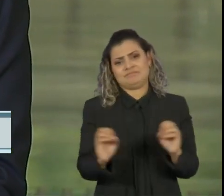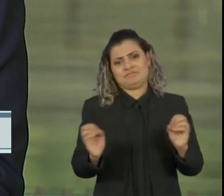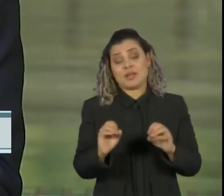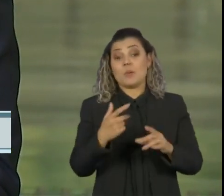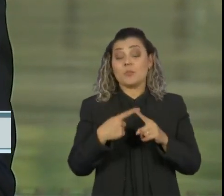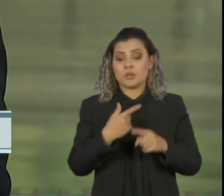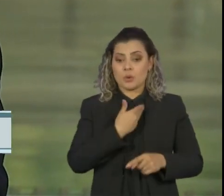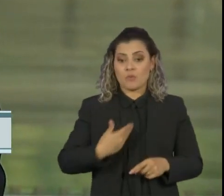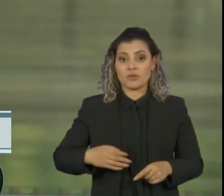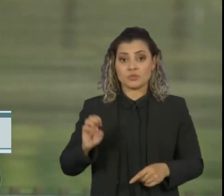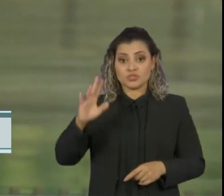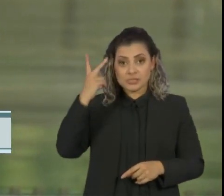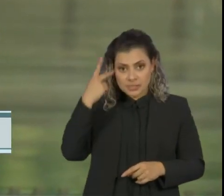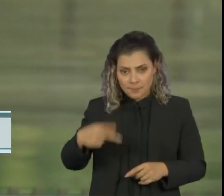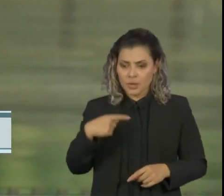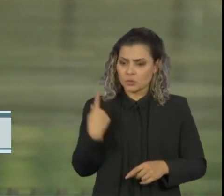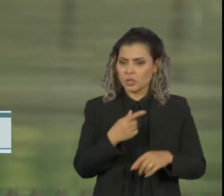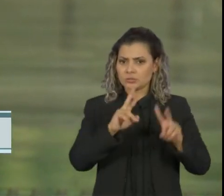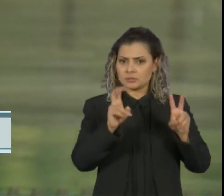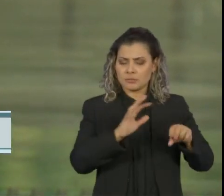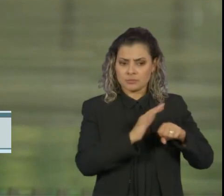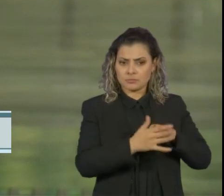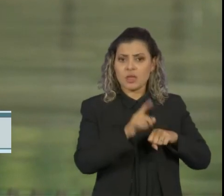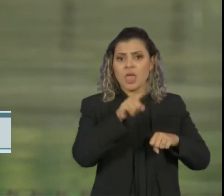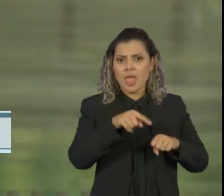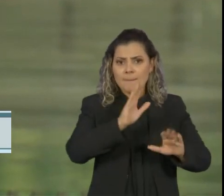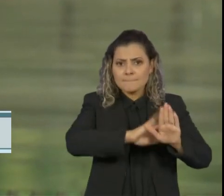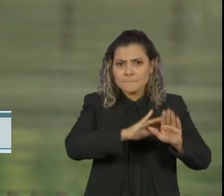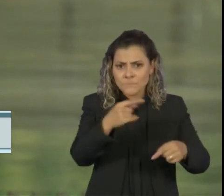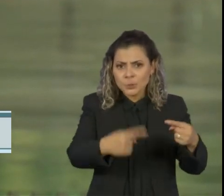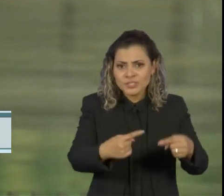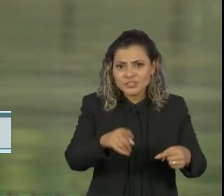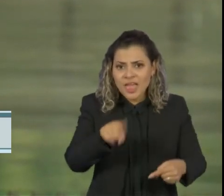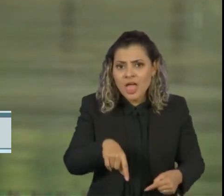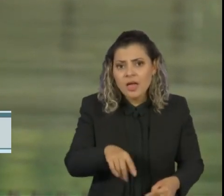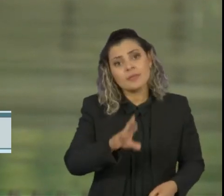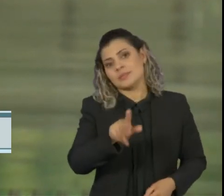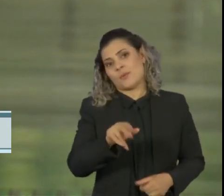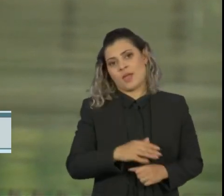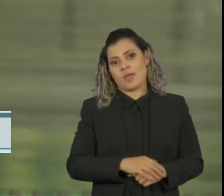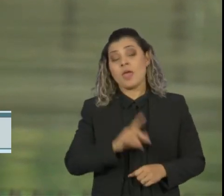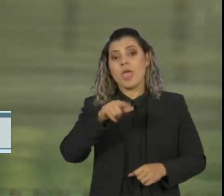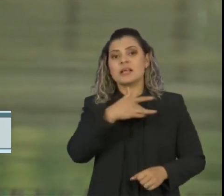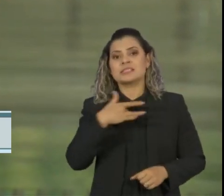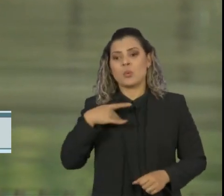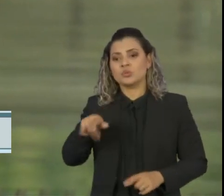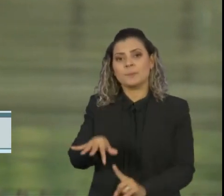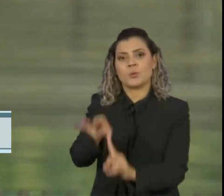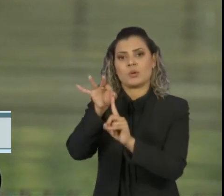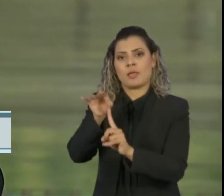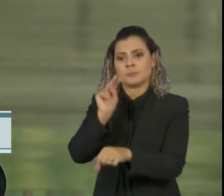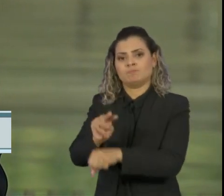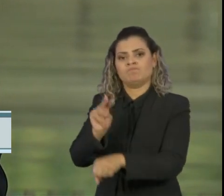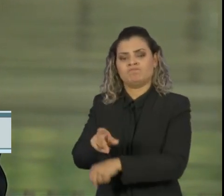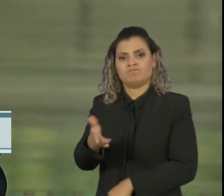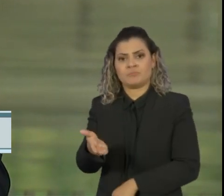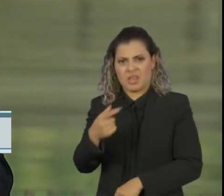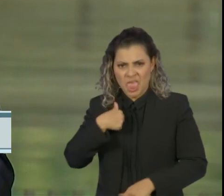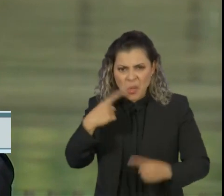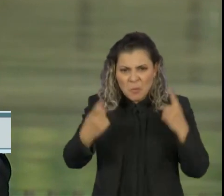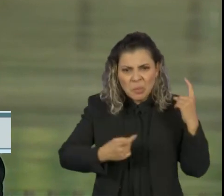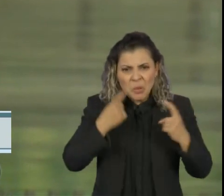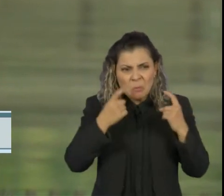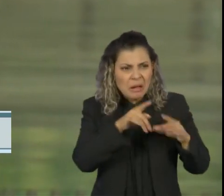estado de São Paulo em relação ao coronavírus não é uma gestão política, nem uma gestão de imagem, é uma gestão de saúde. Não há nenhuma